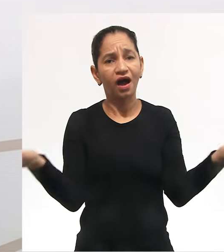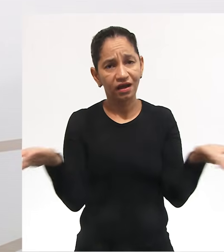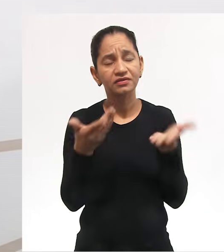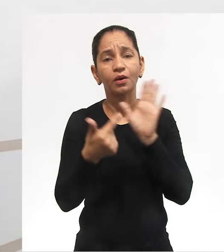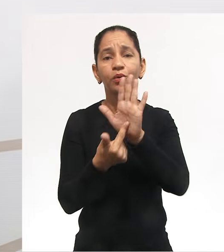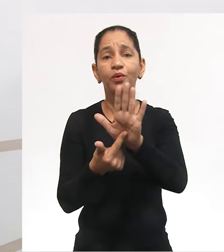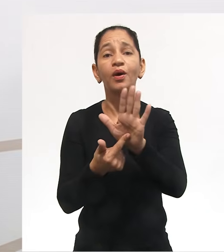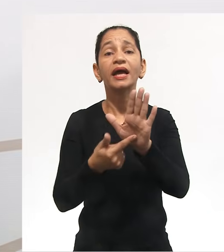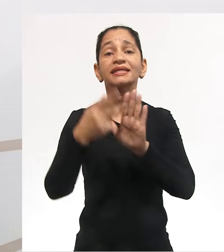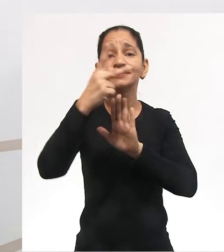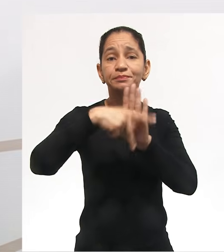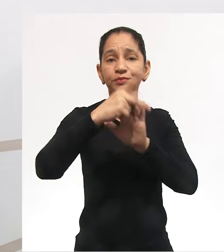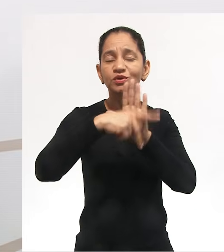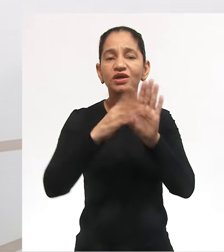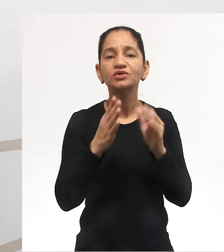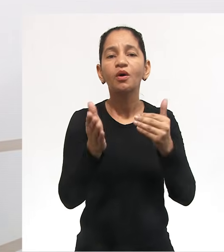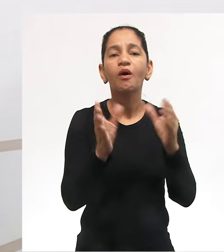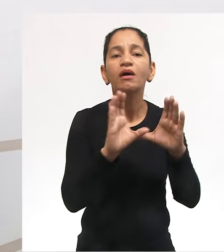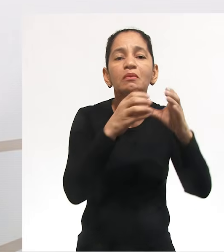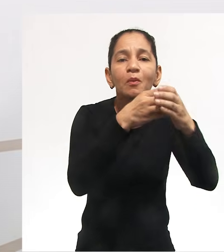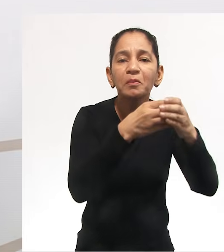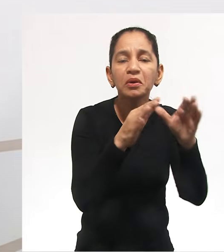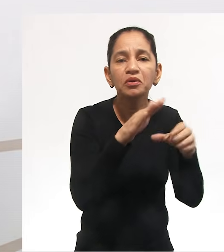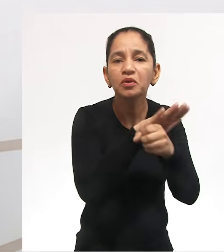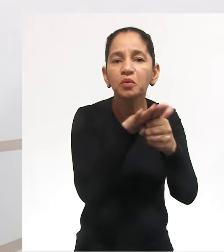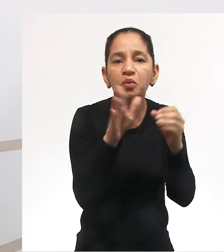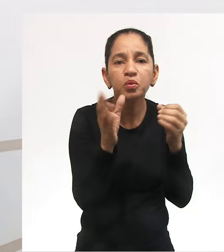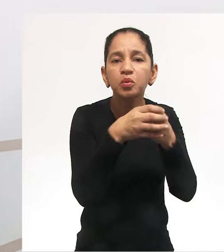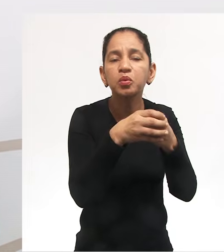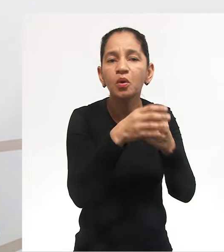ver no vídeo ali. E assim, esse projeto não